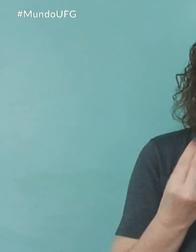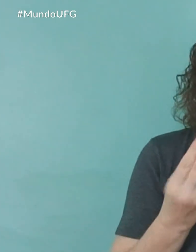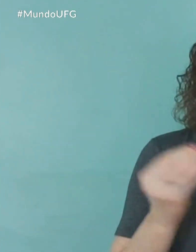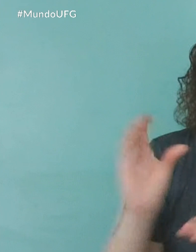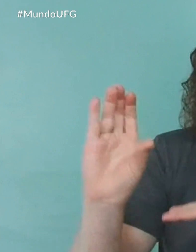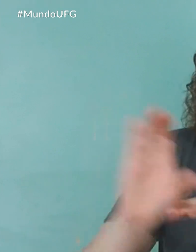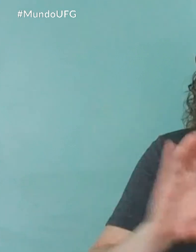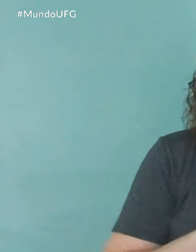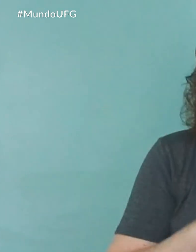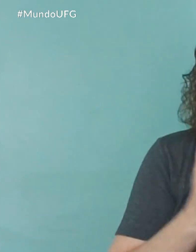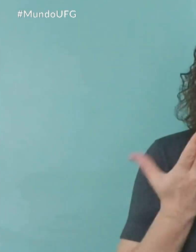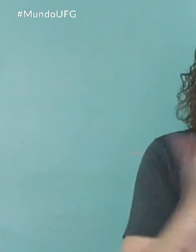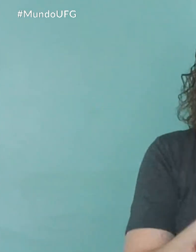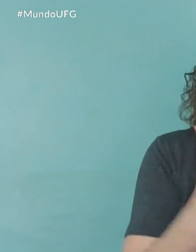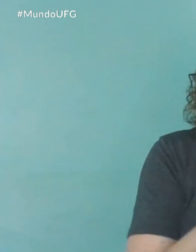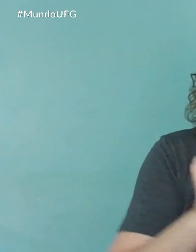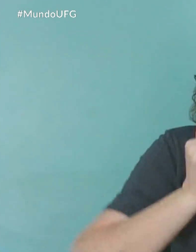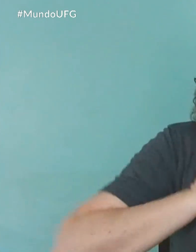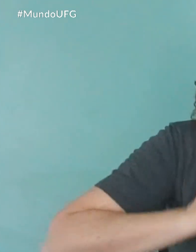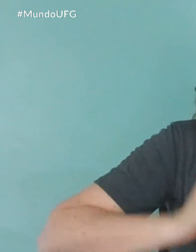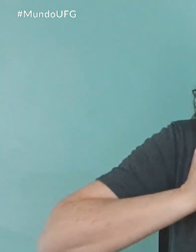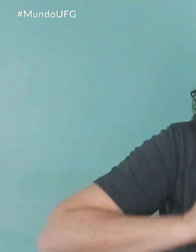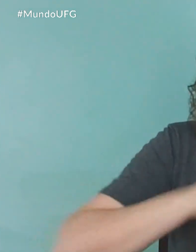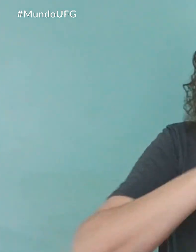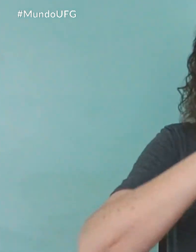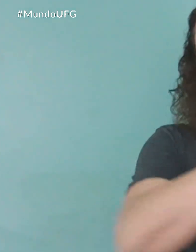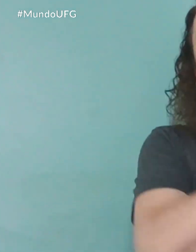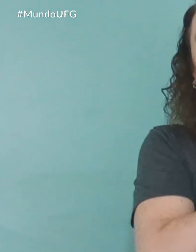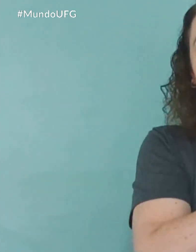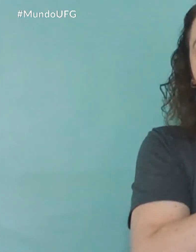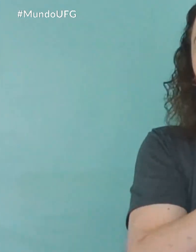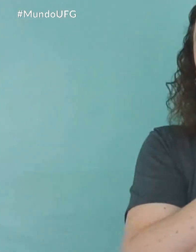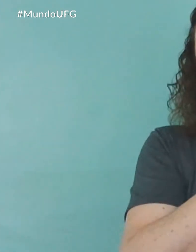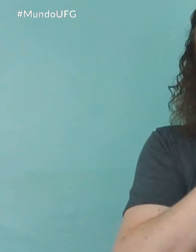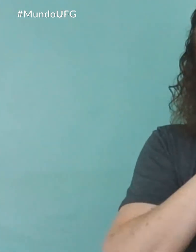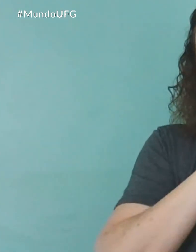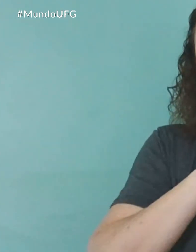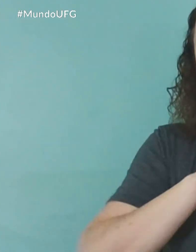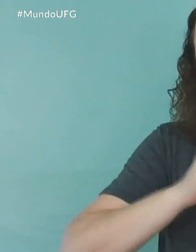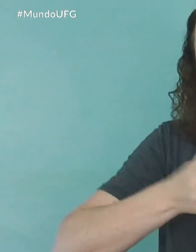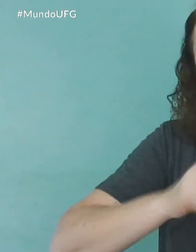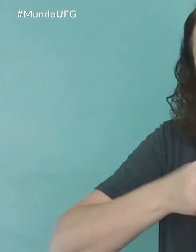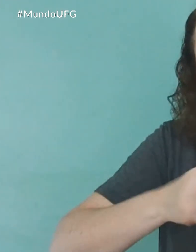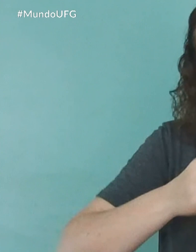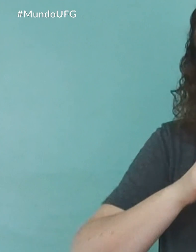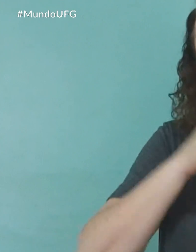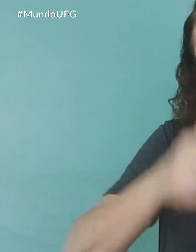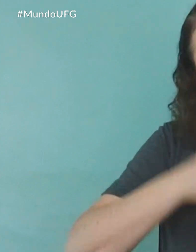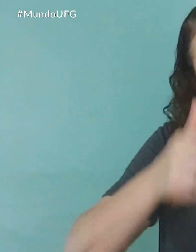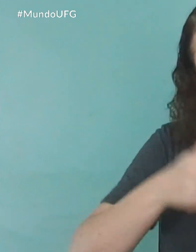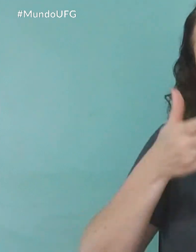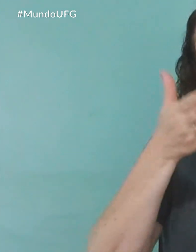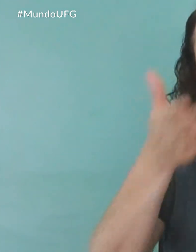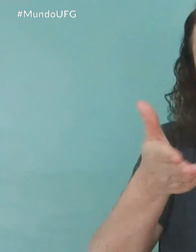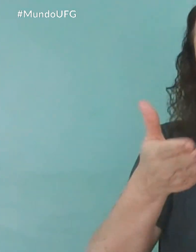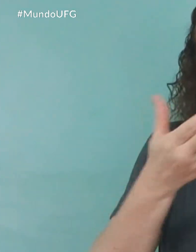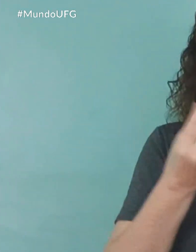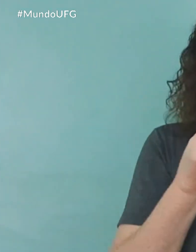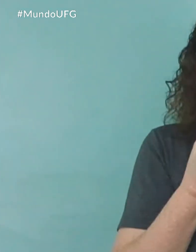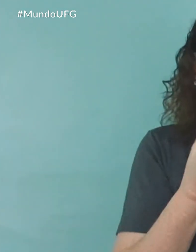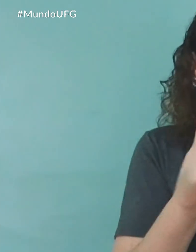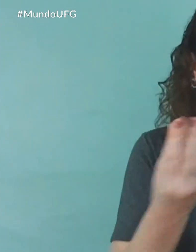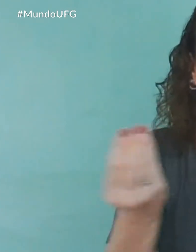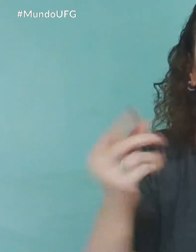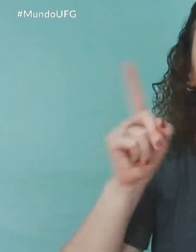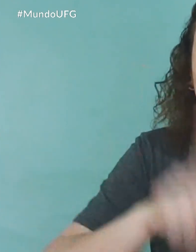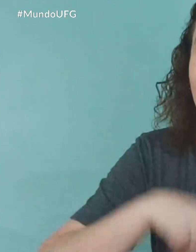que esse fomento para o projeto foi extremamente importante, principalmente também para